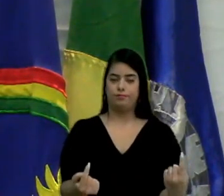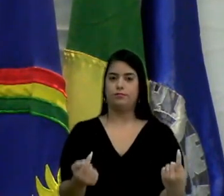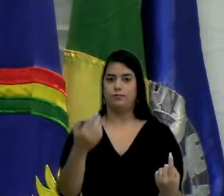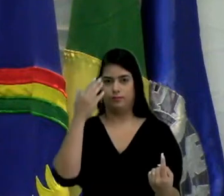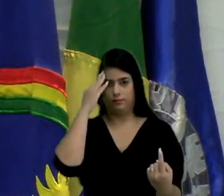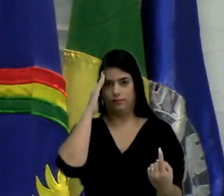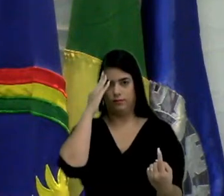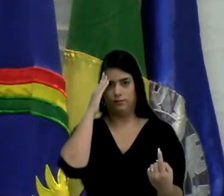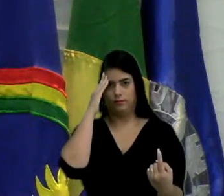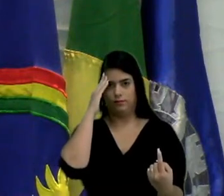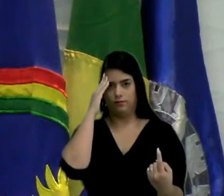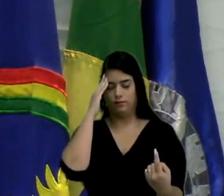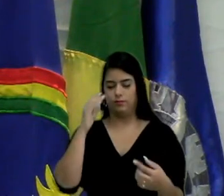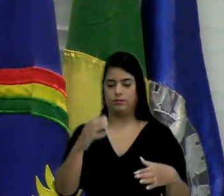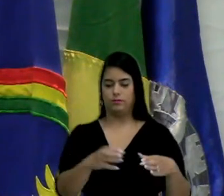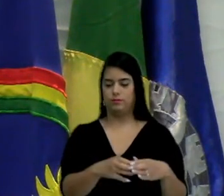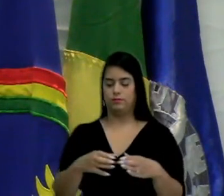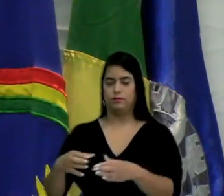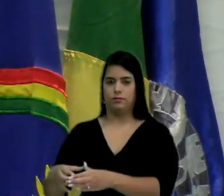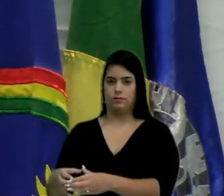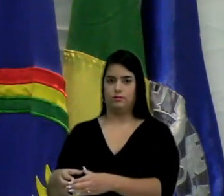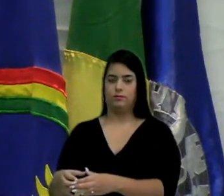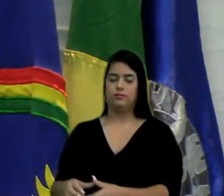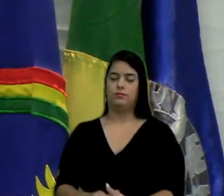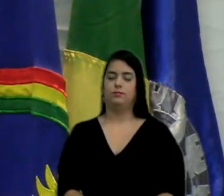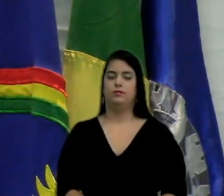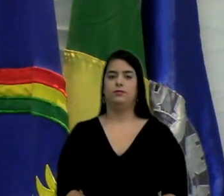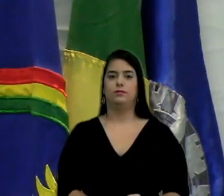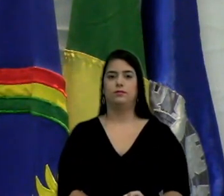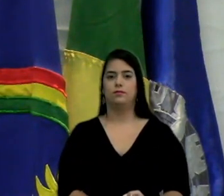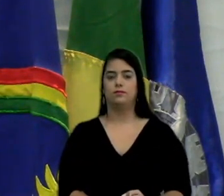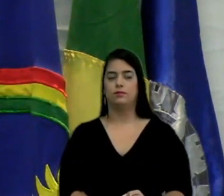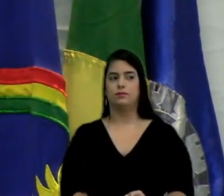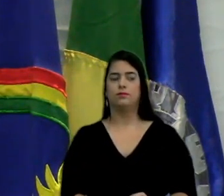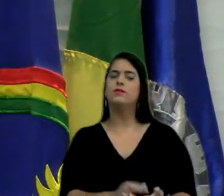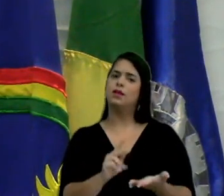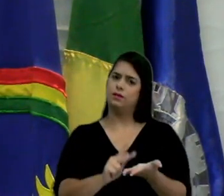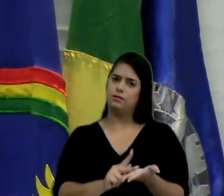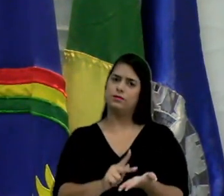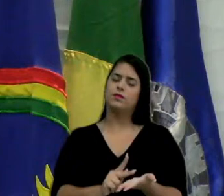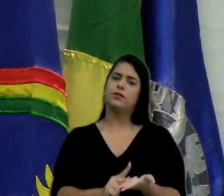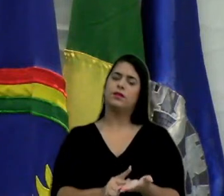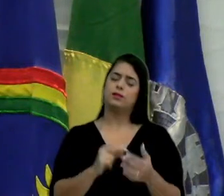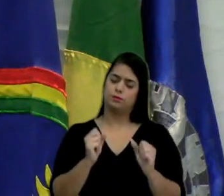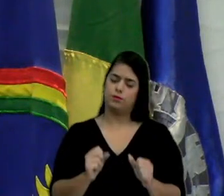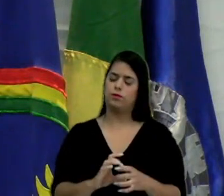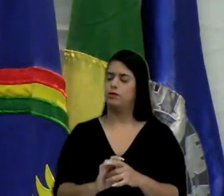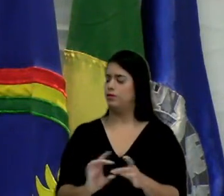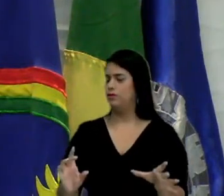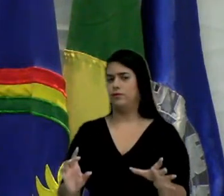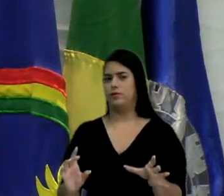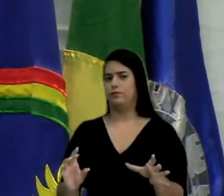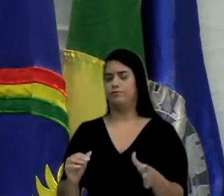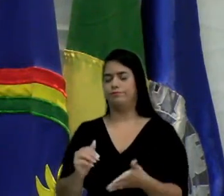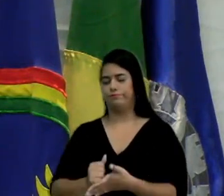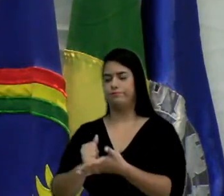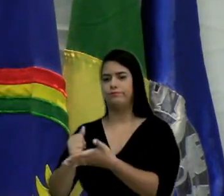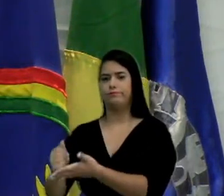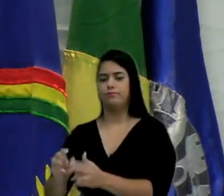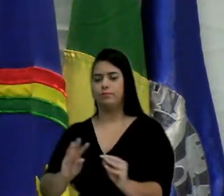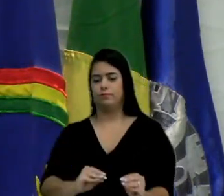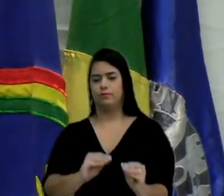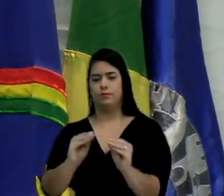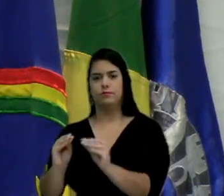comunidade eh algumas comunidades quilombola aqui que de fato vão ser eh beneficiados com